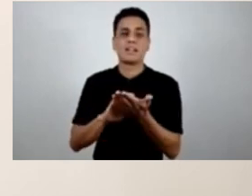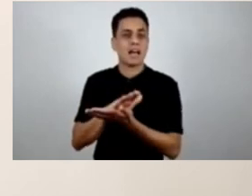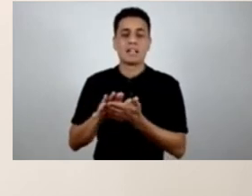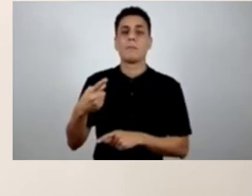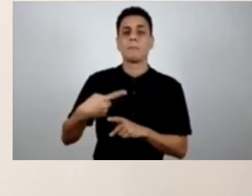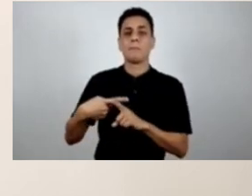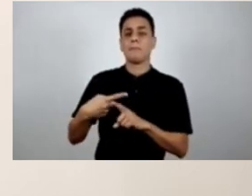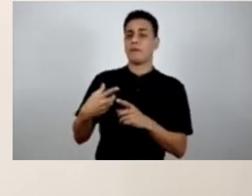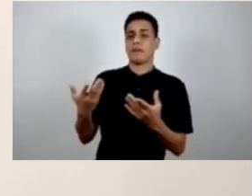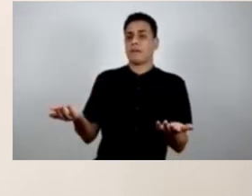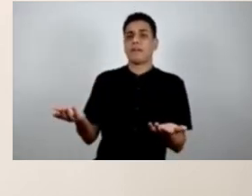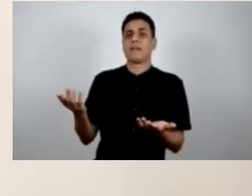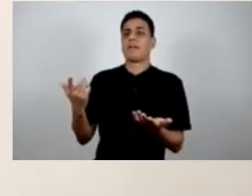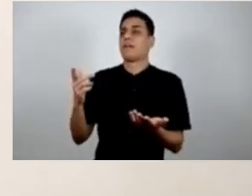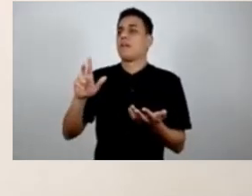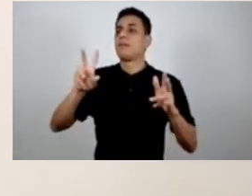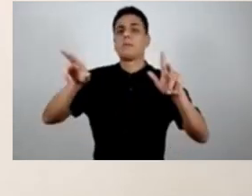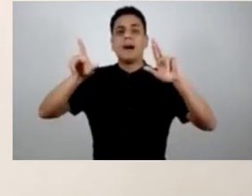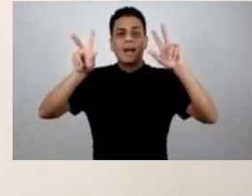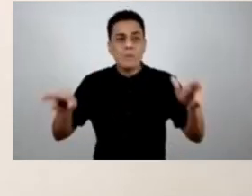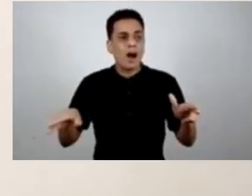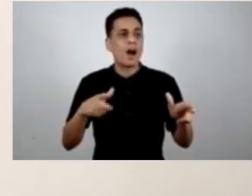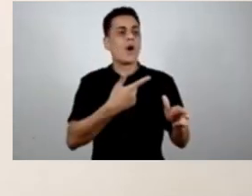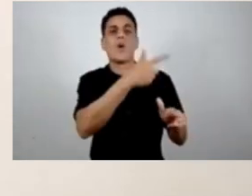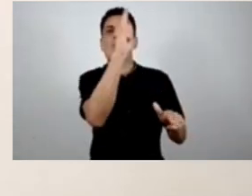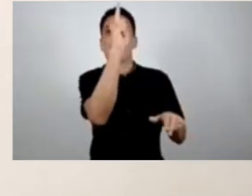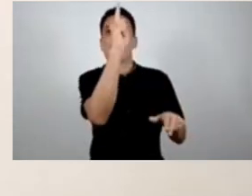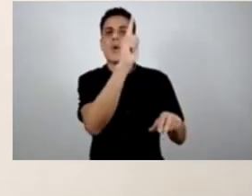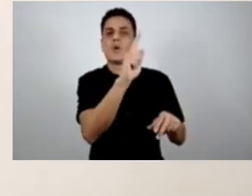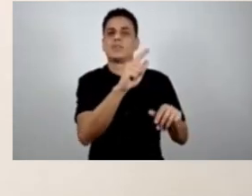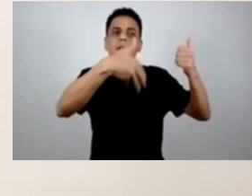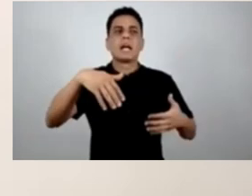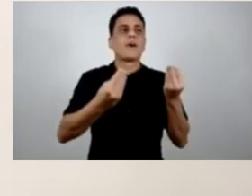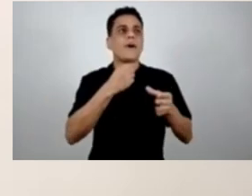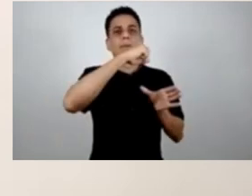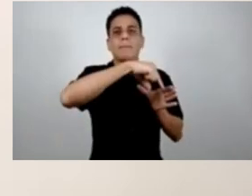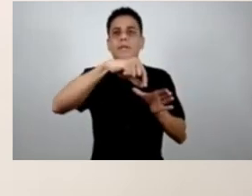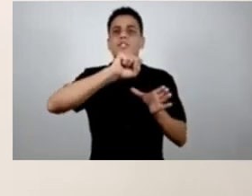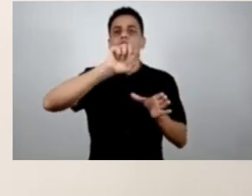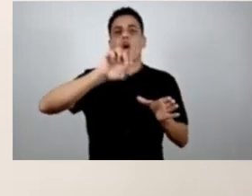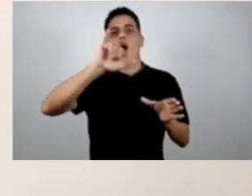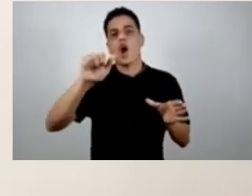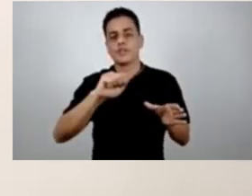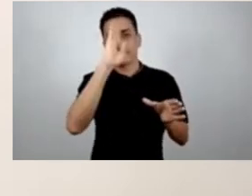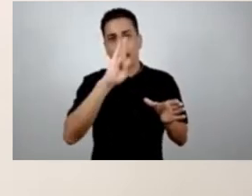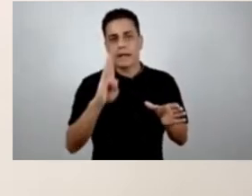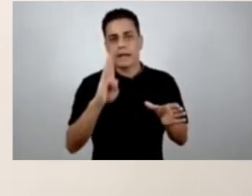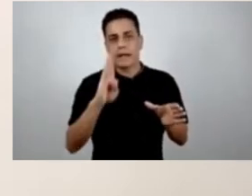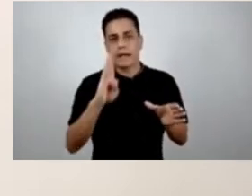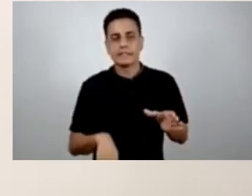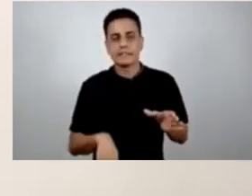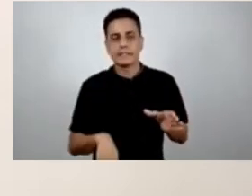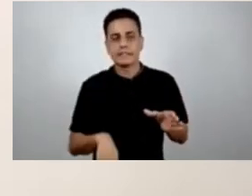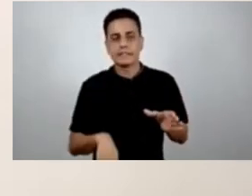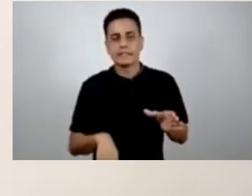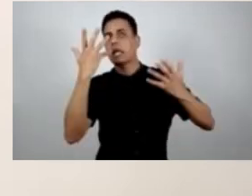que foi feito pela National Geographic, falando sobre a plantação de soja no Brasil, ou falando sobre o clima, ou falando sobre